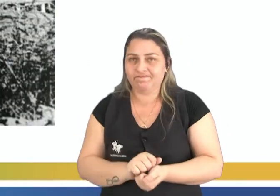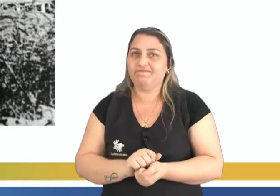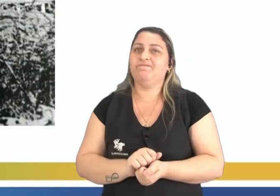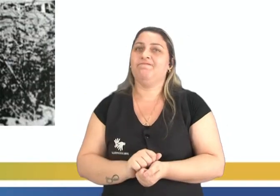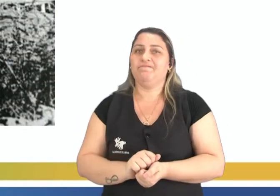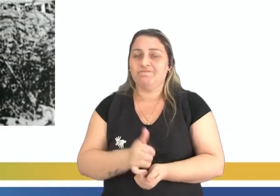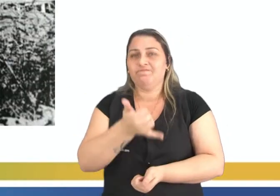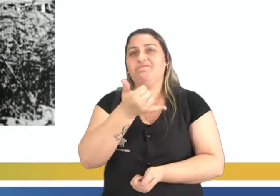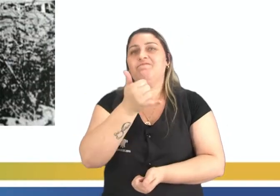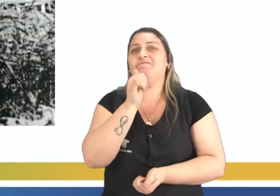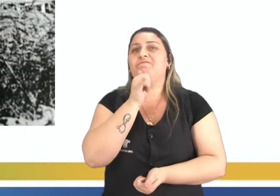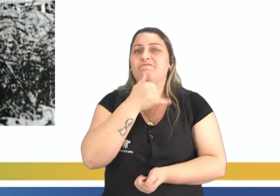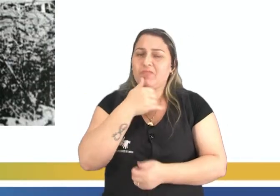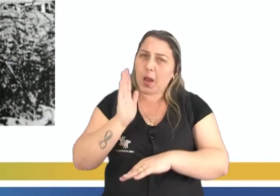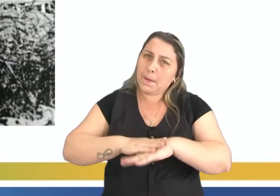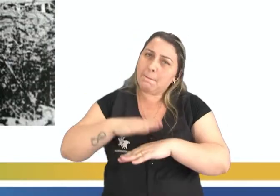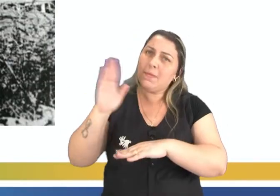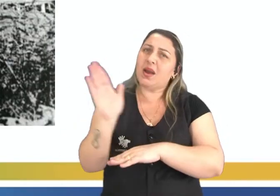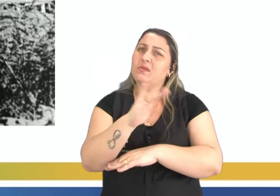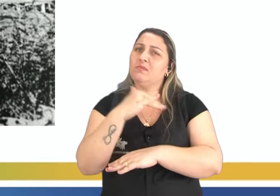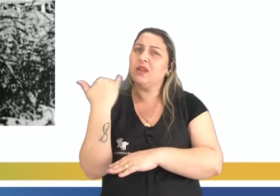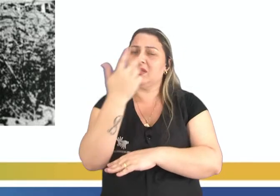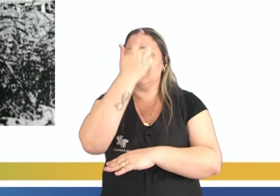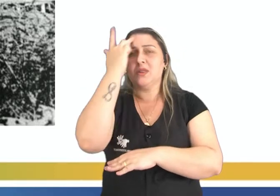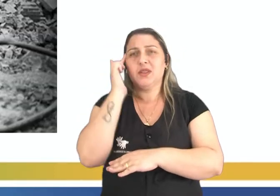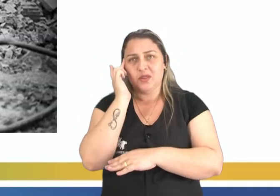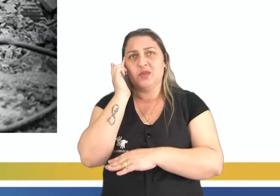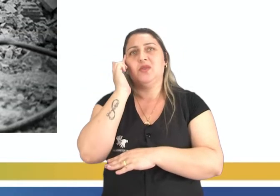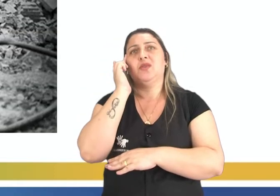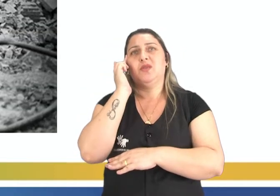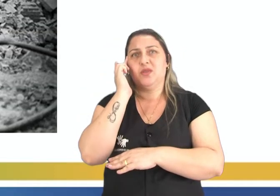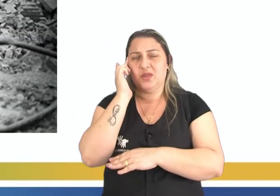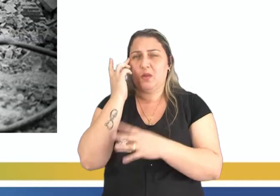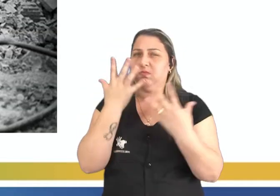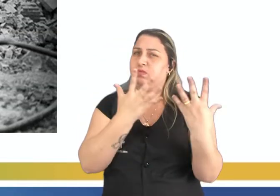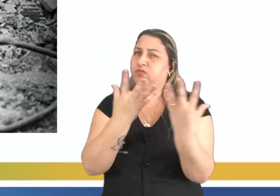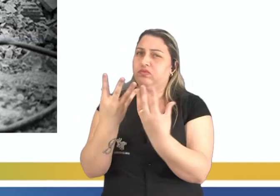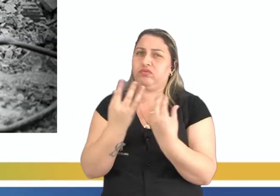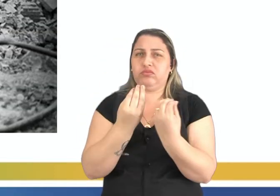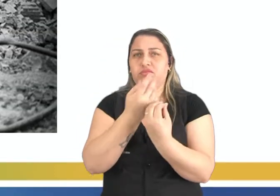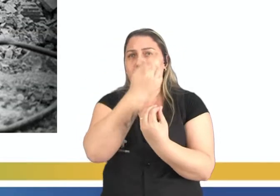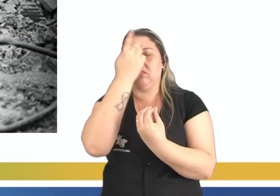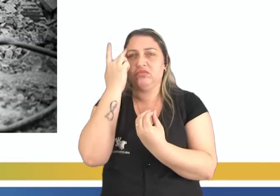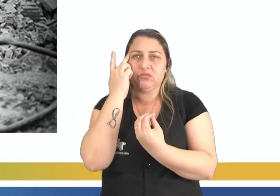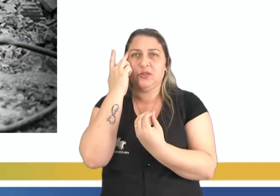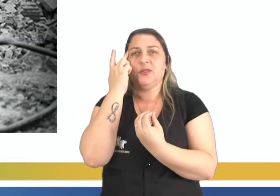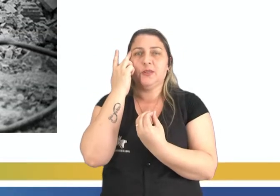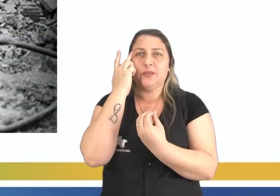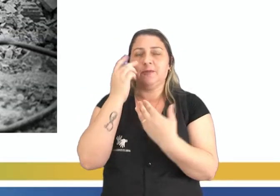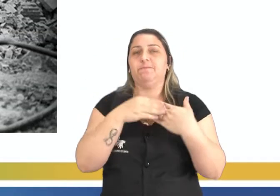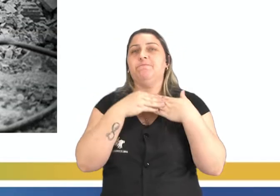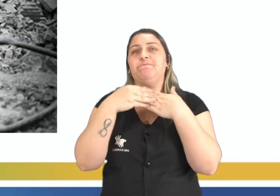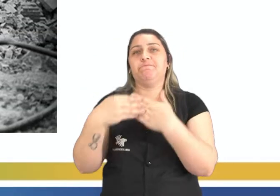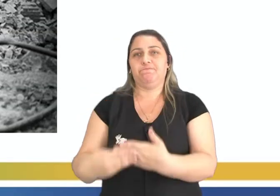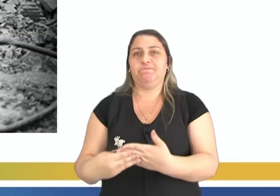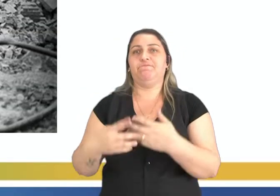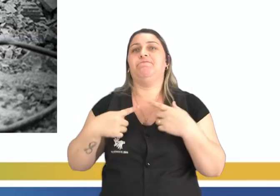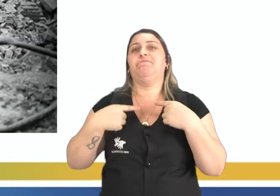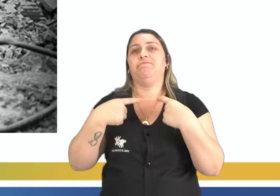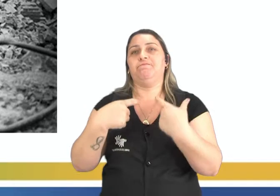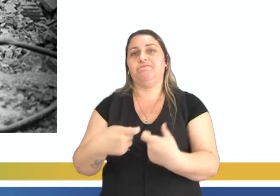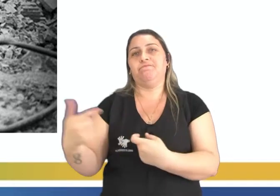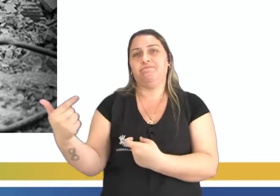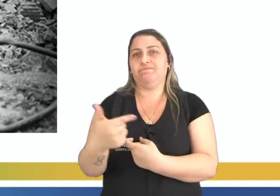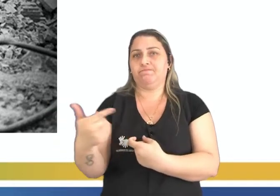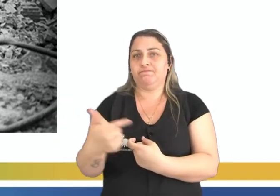Foi a guerra que mais matou pessoas, certo? Milhões de mortos. E aí a gente pode trazer dessa guerra